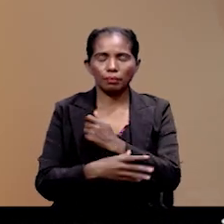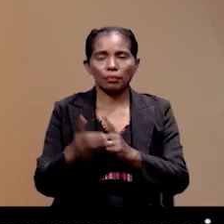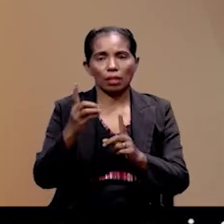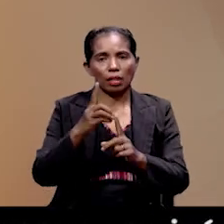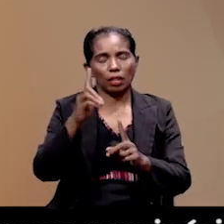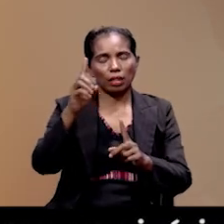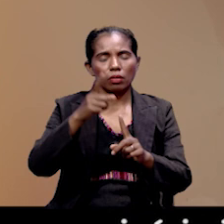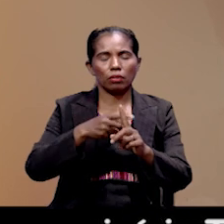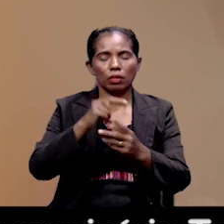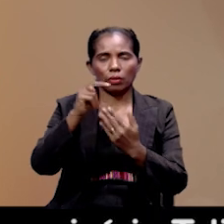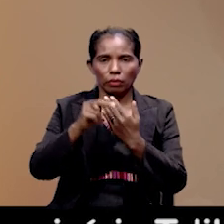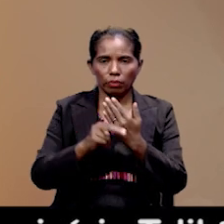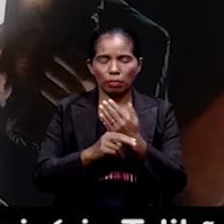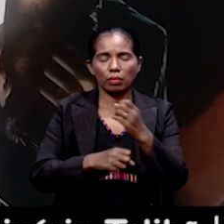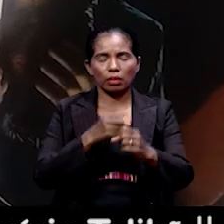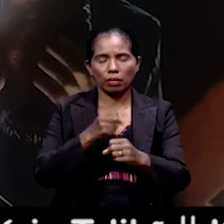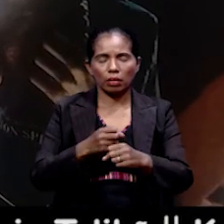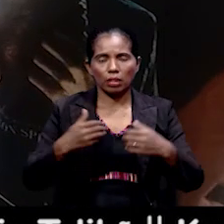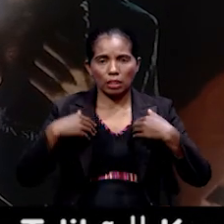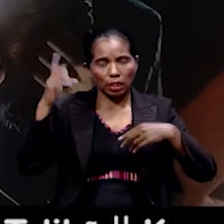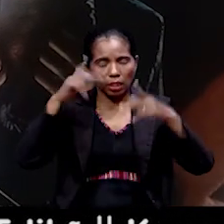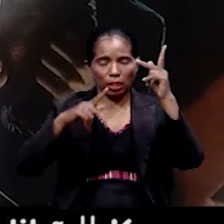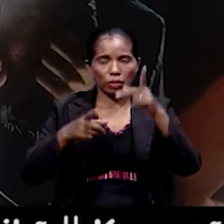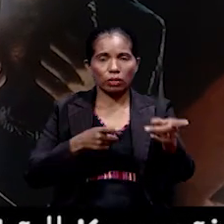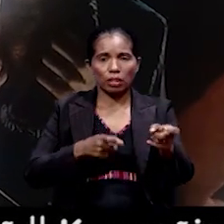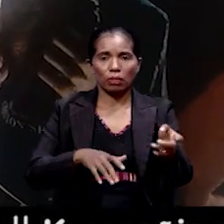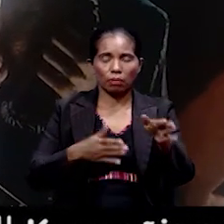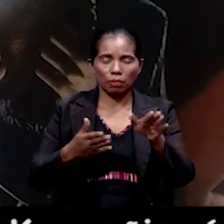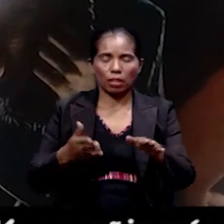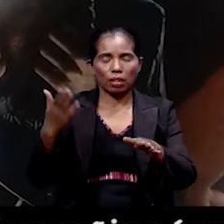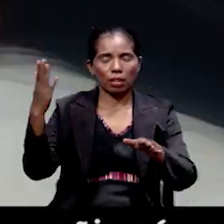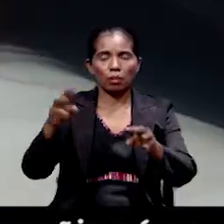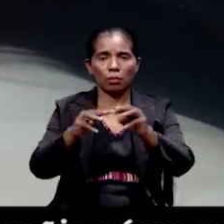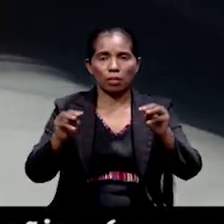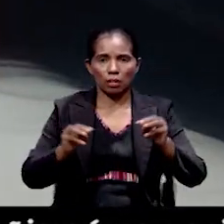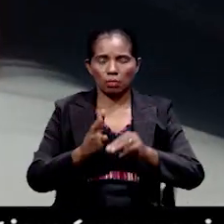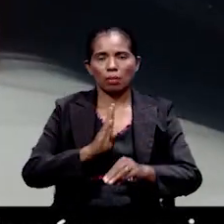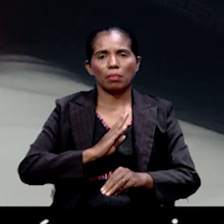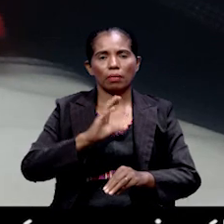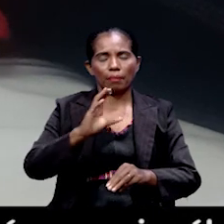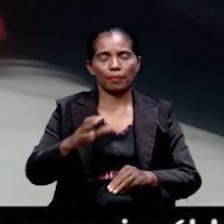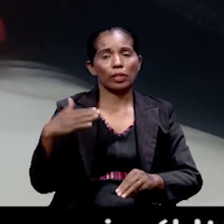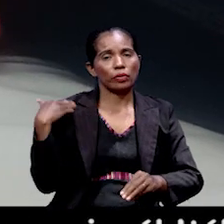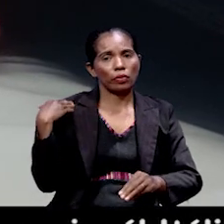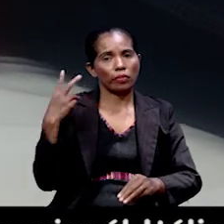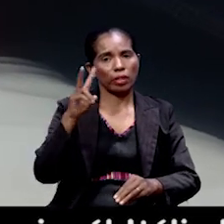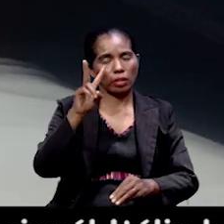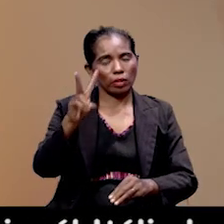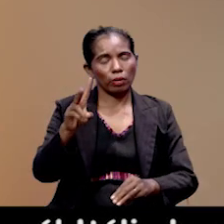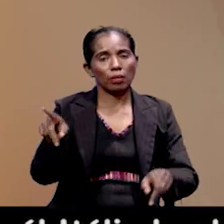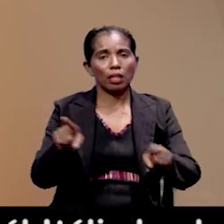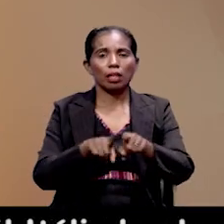fulang novembro tinang ne mosu kazu tiru iha suku samalari, munisipio Baucau, nebe joven na rua sai